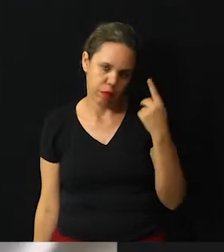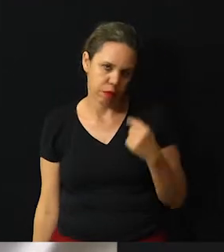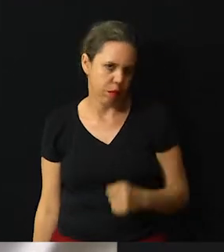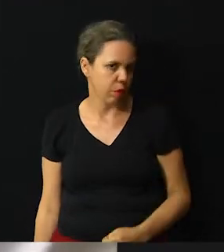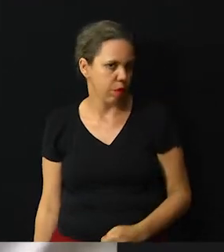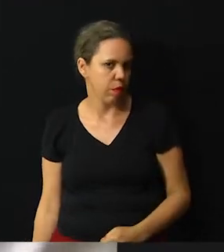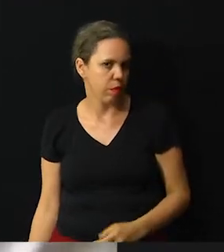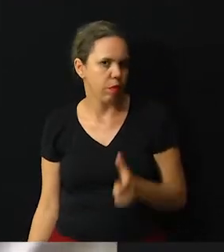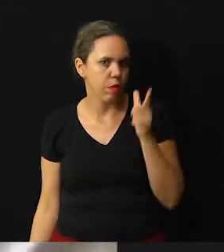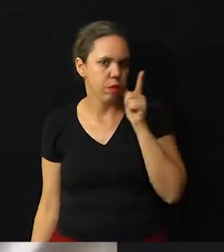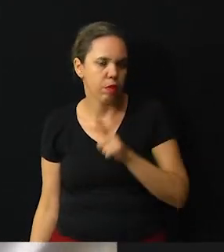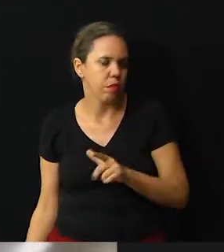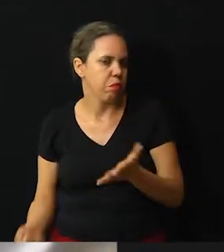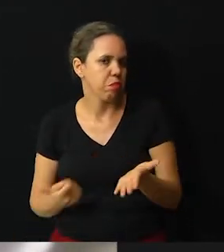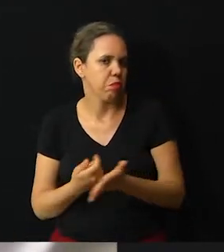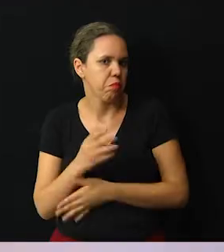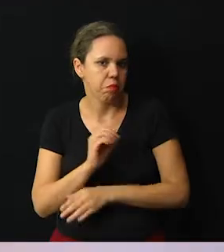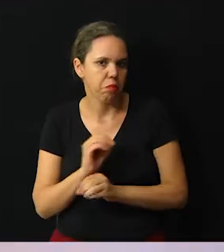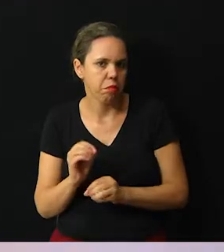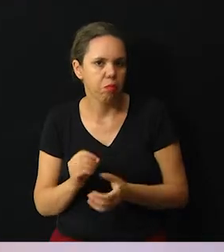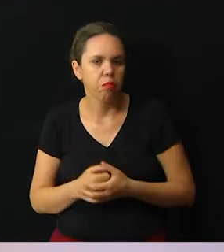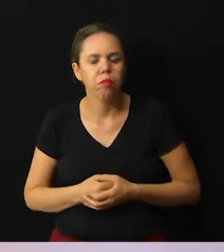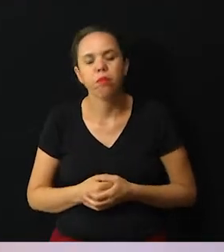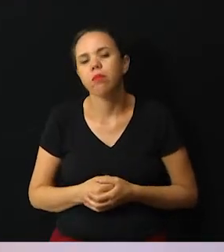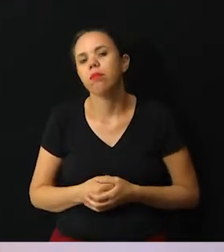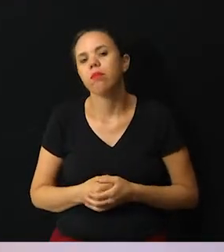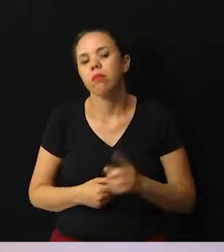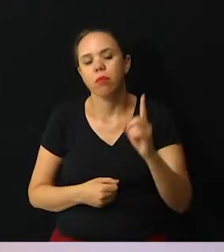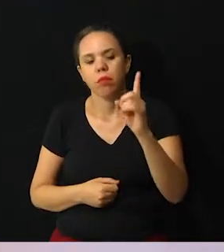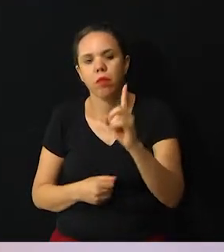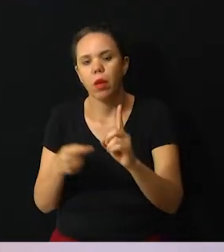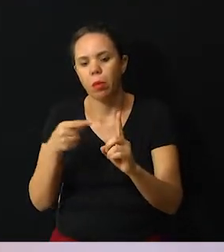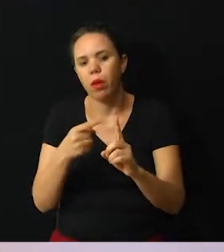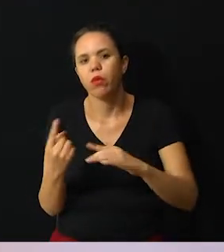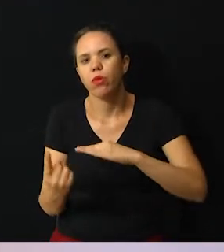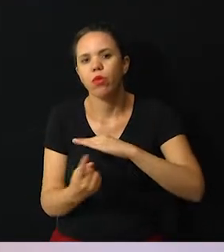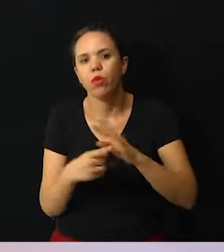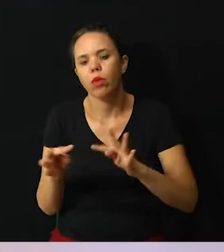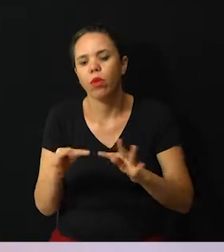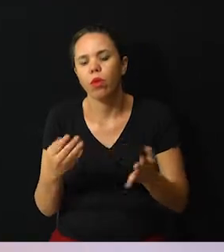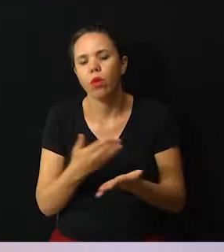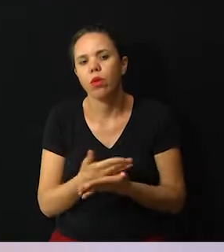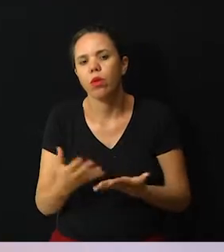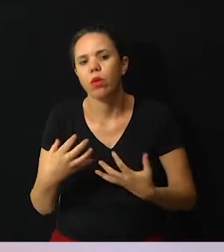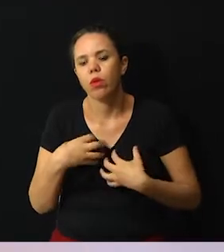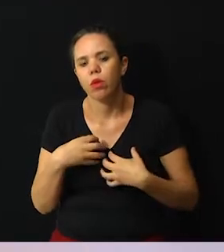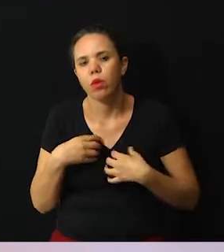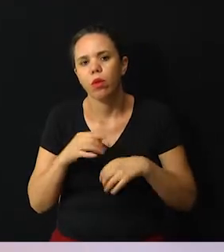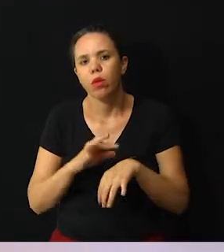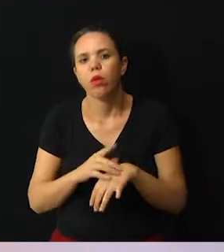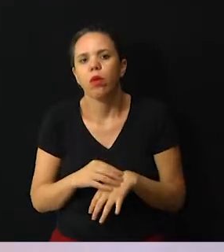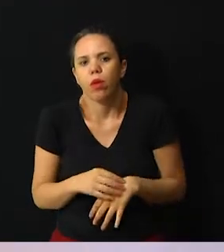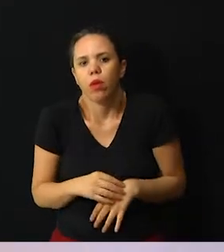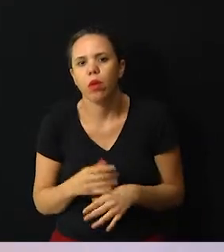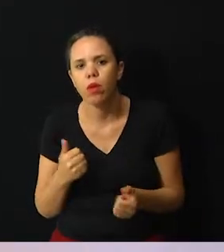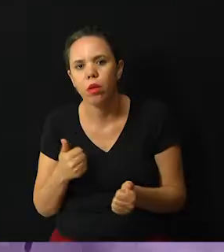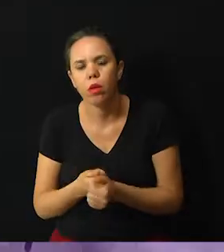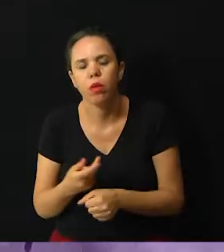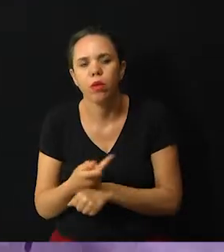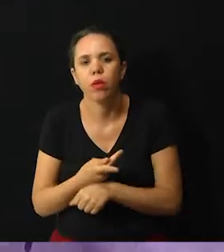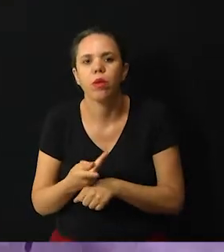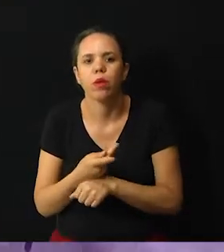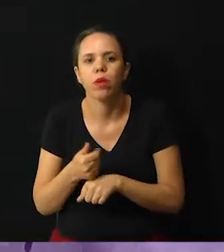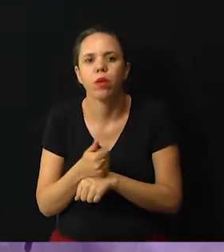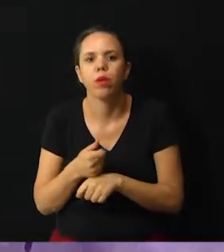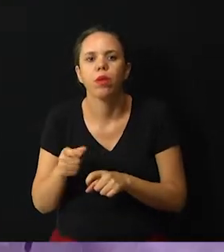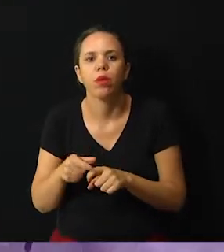do SUS, ele consegue o tratamento sem pagar nada. Falando em paciente, quando os primeiros sintomas começam a aparecer, ele logo já